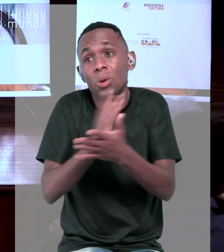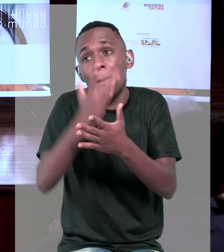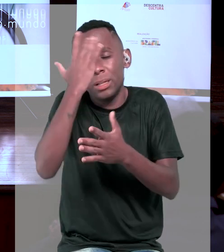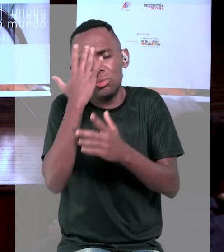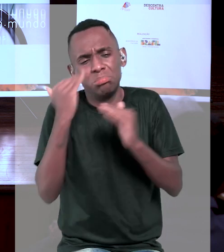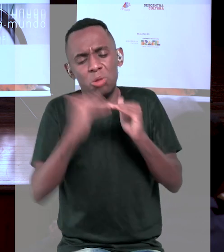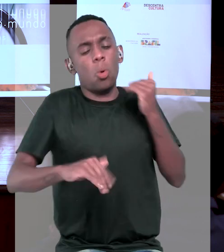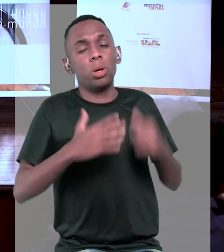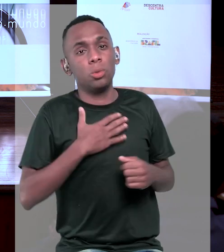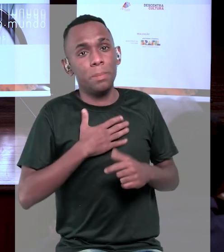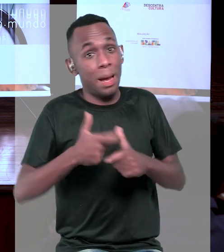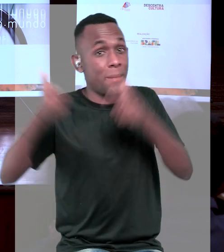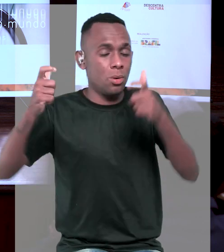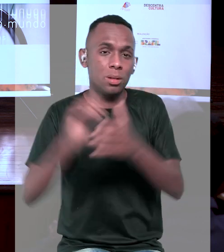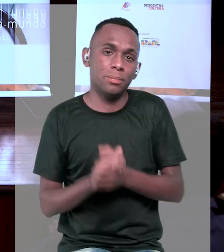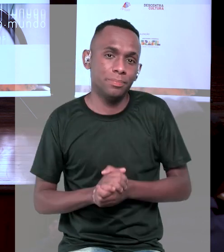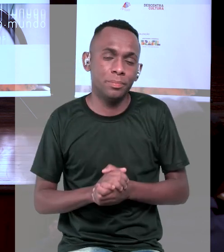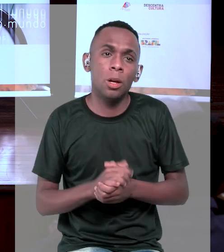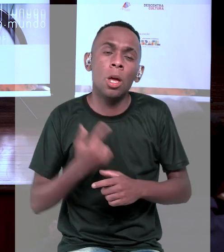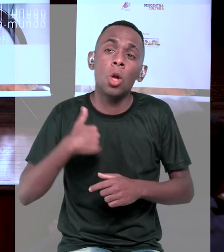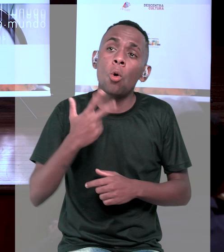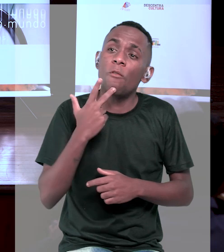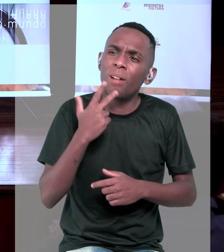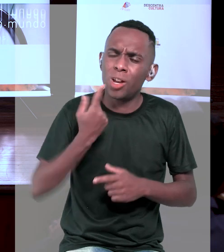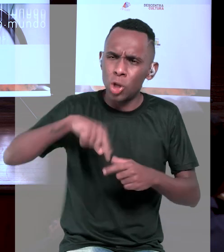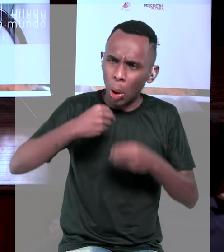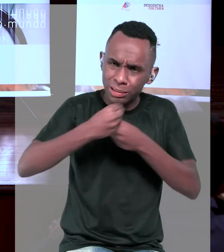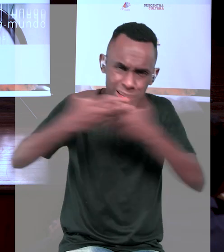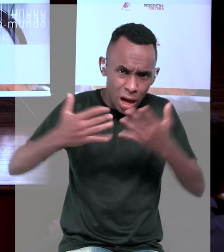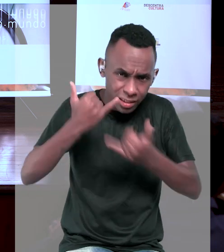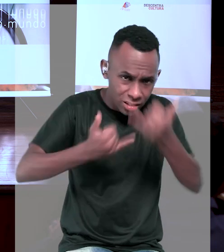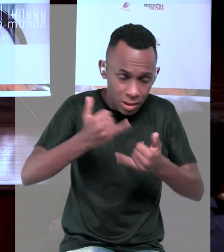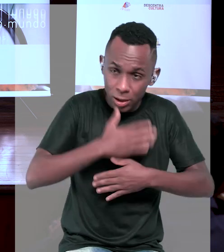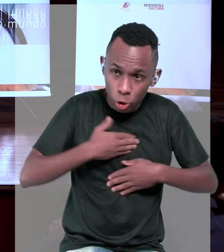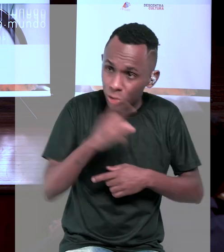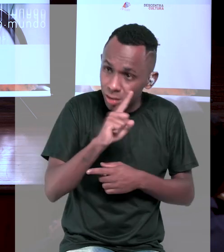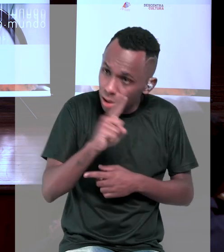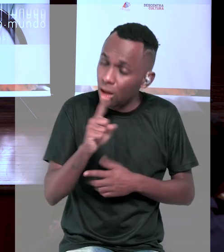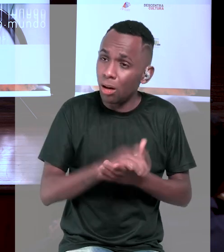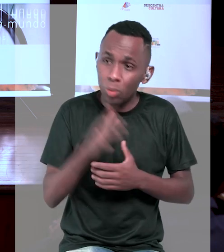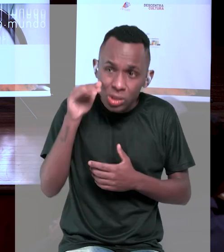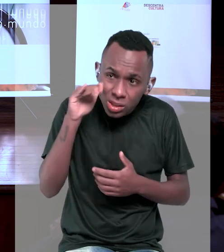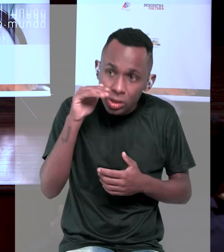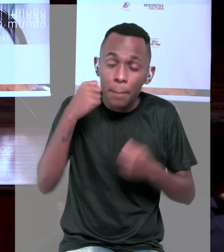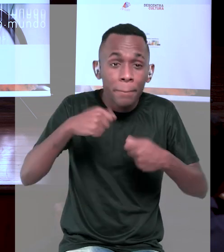falo, nós não temos que oferecer entretenimento, nós temos que oferecer a crítica do entretenimento.